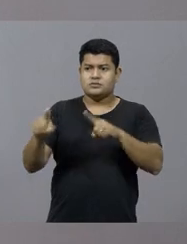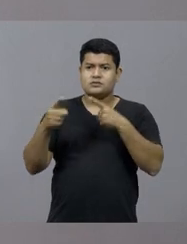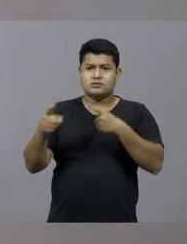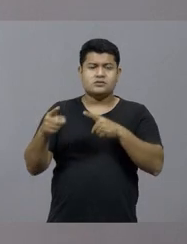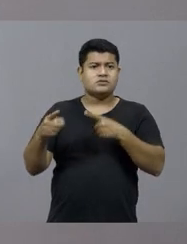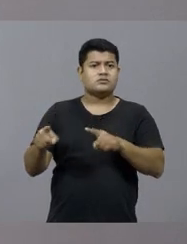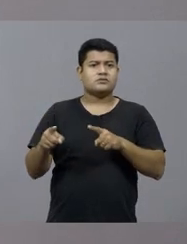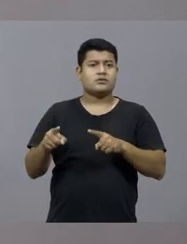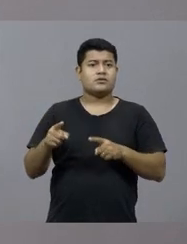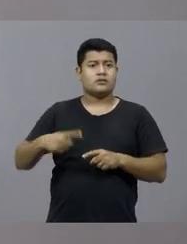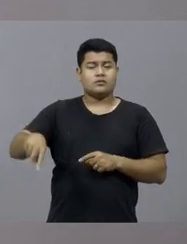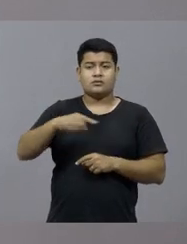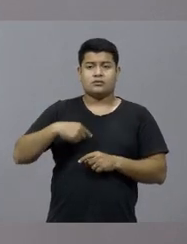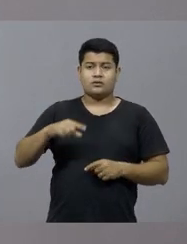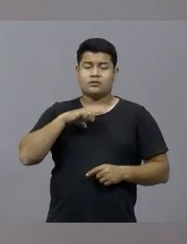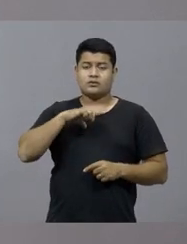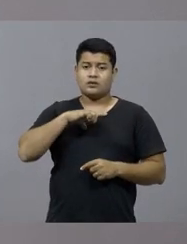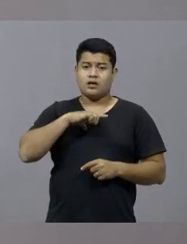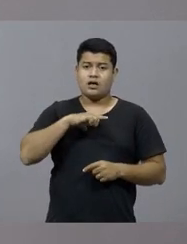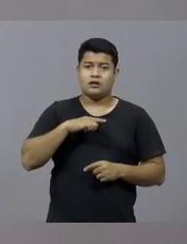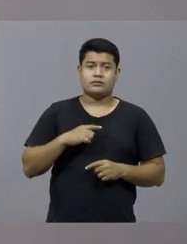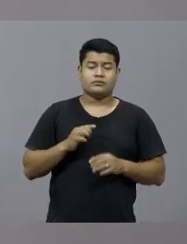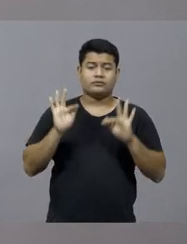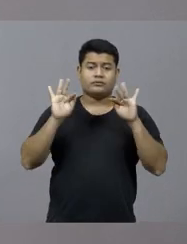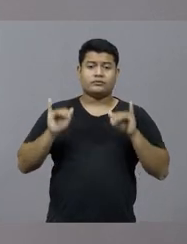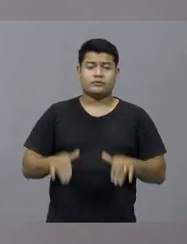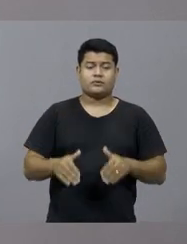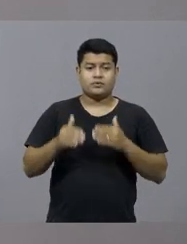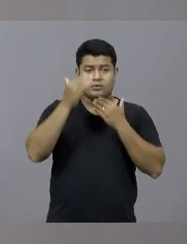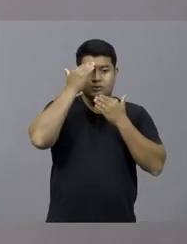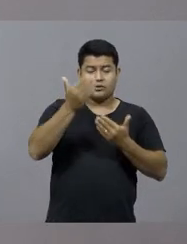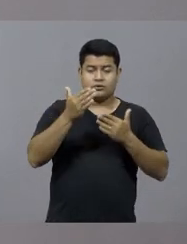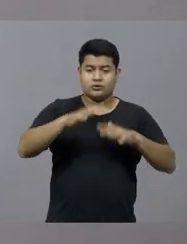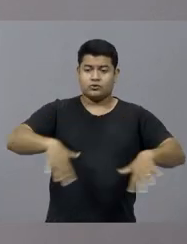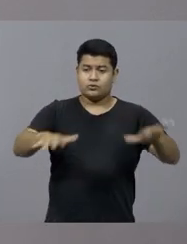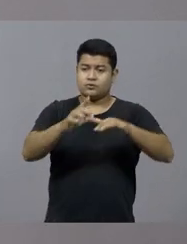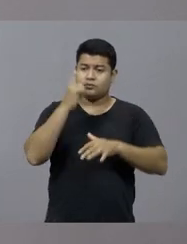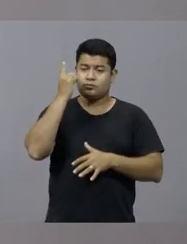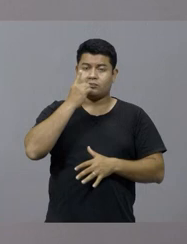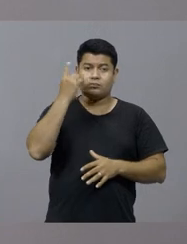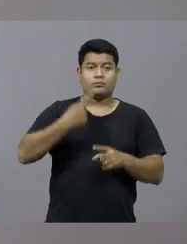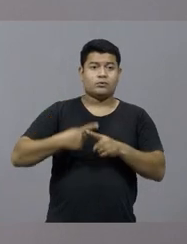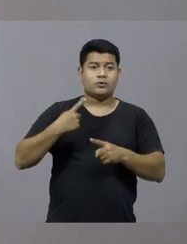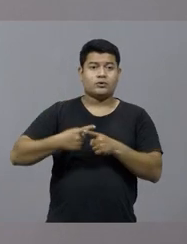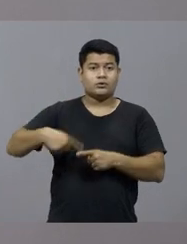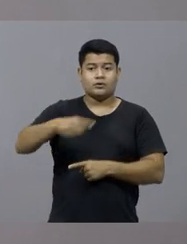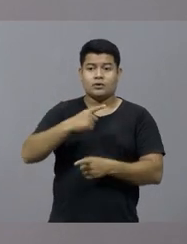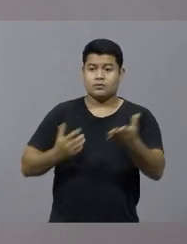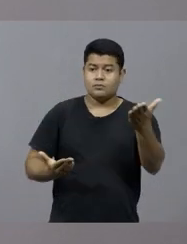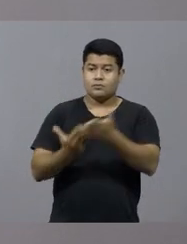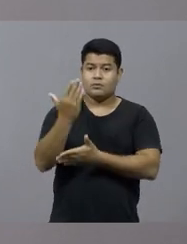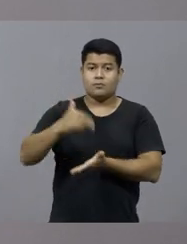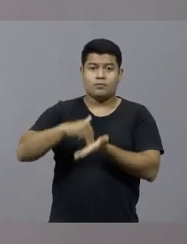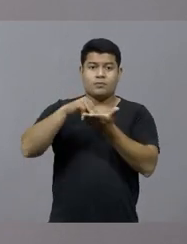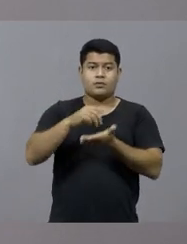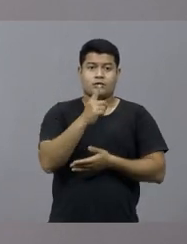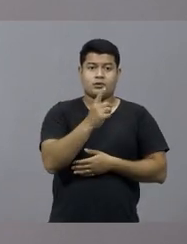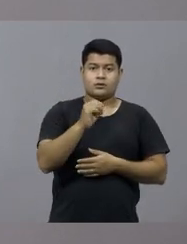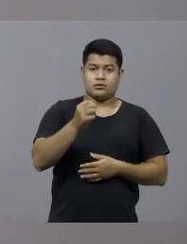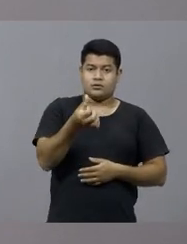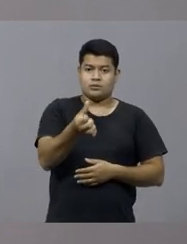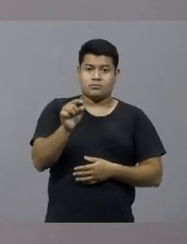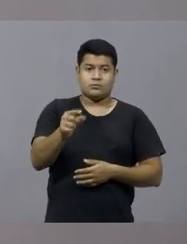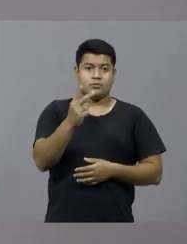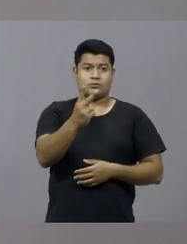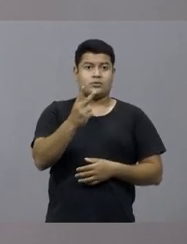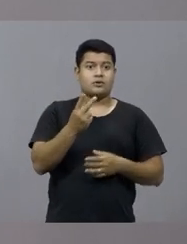nós temos. Então, só para terminar, eu gostaria de agradecer aos senhores deputados, porque nós aprovamos a moção 106.2